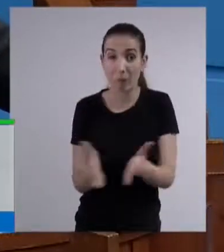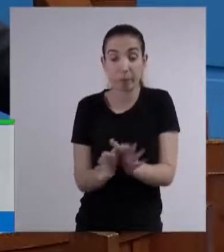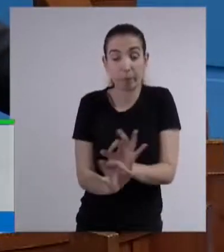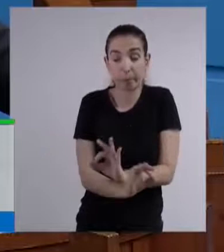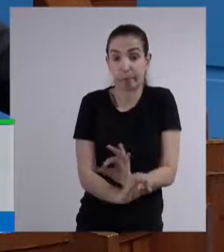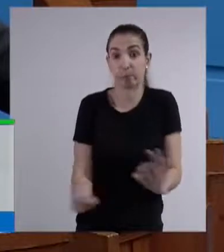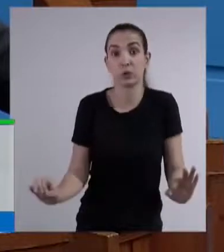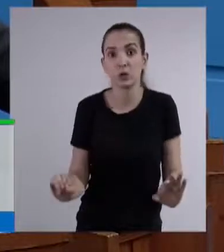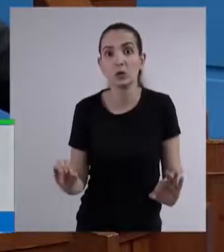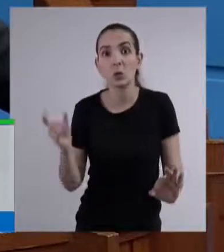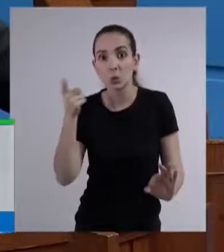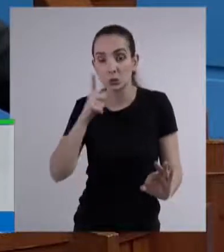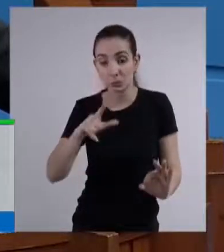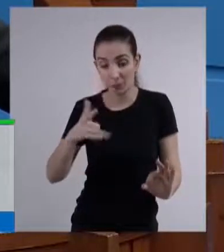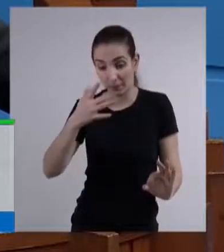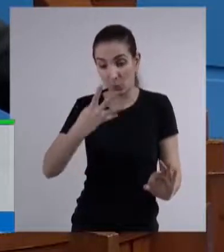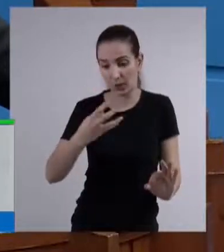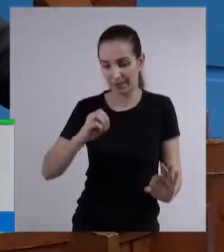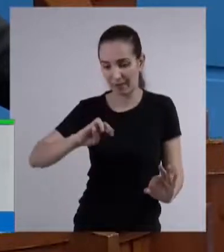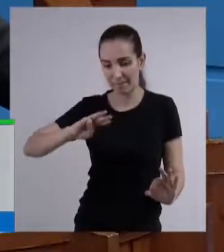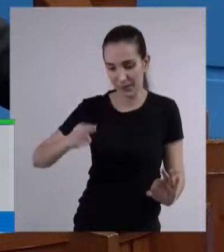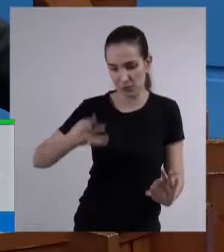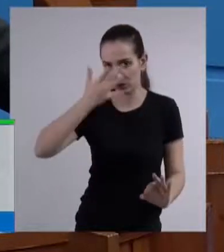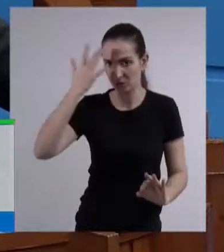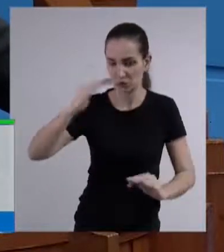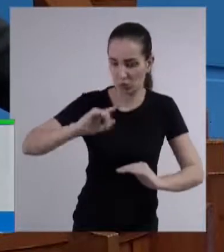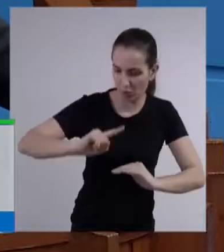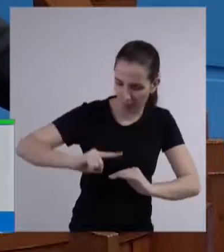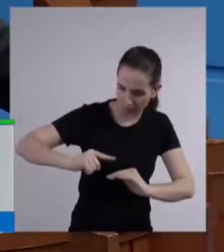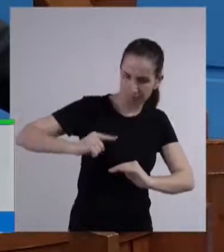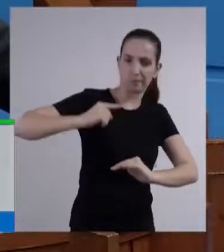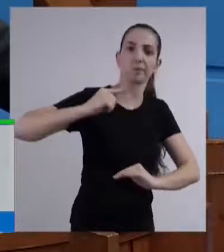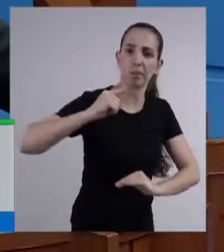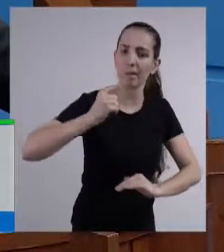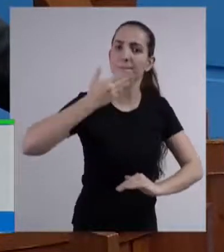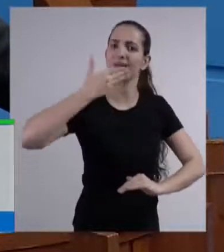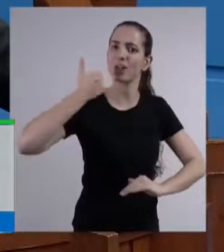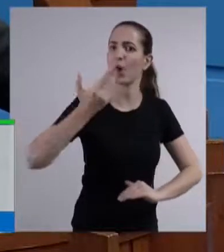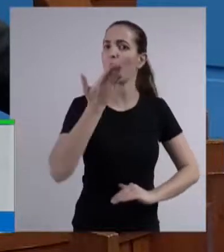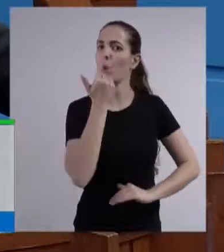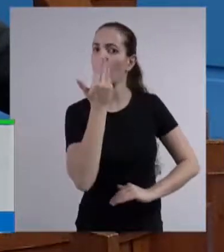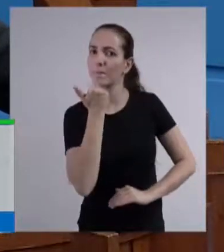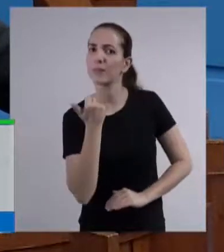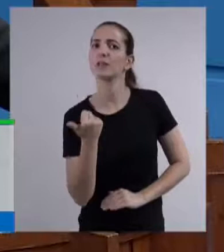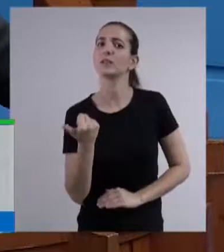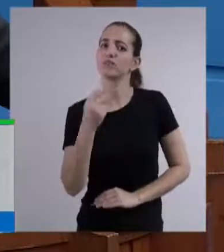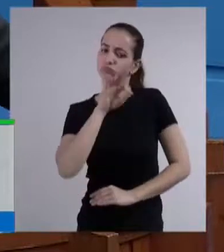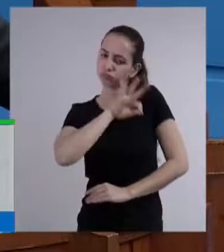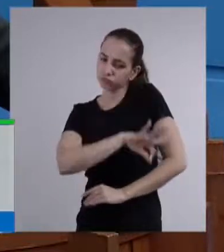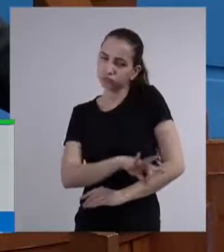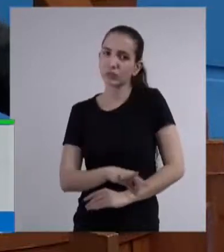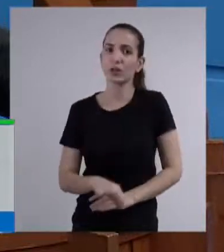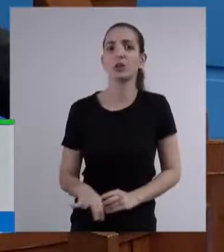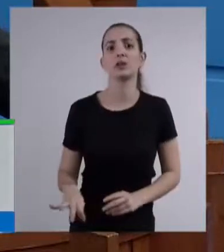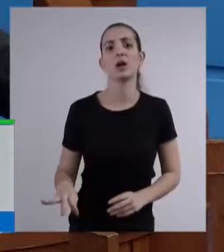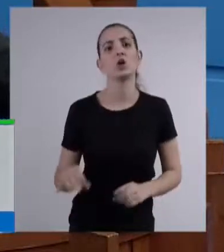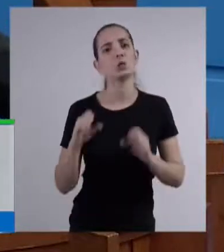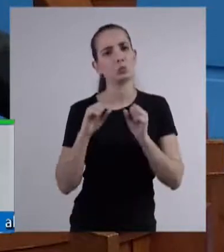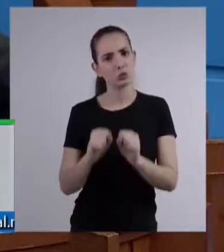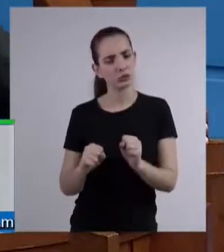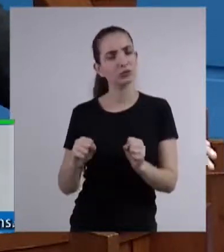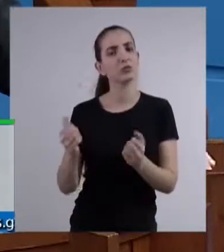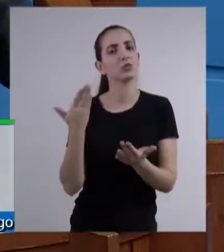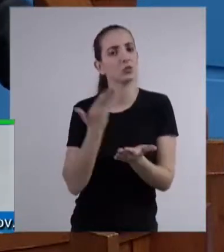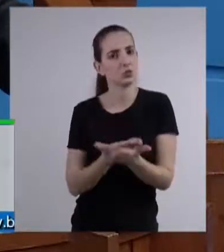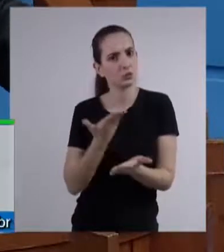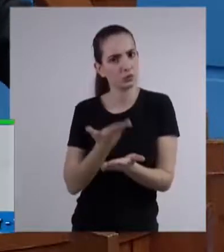dignidade, de morar decentemente, de poder estudar.